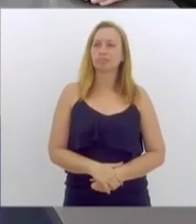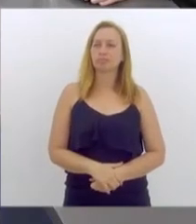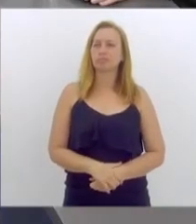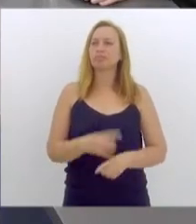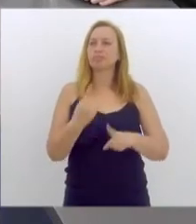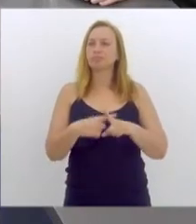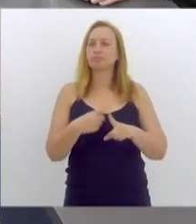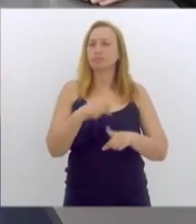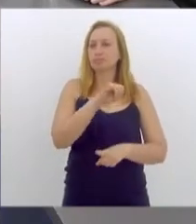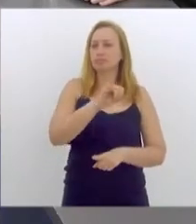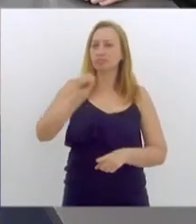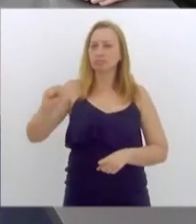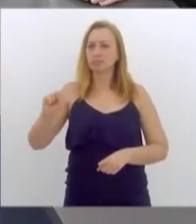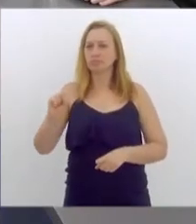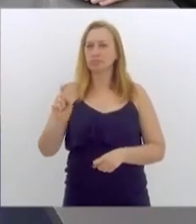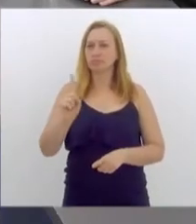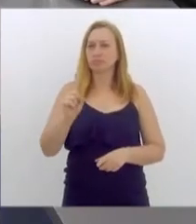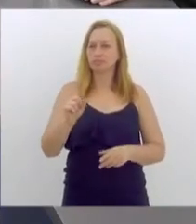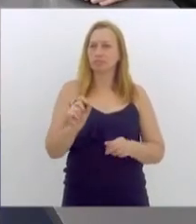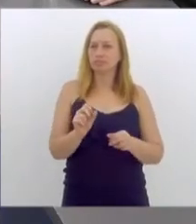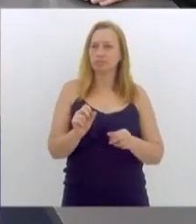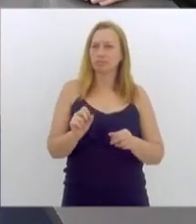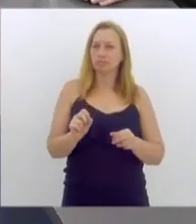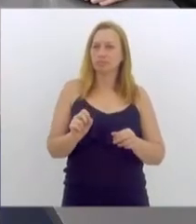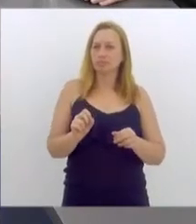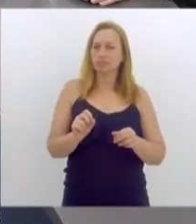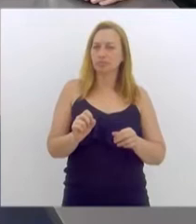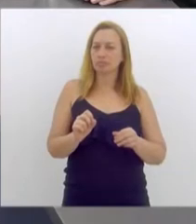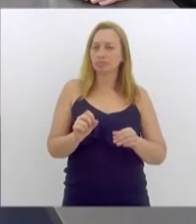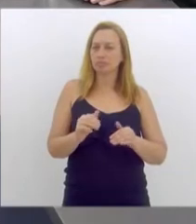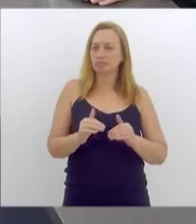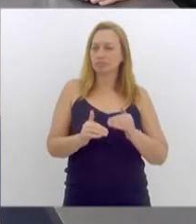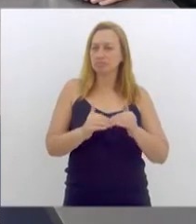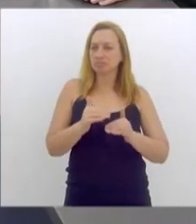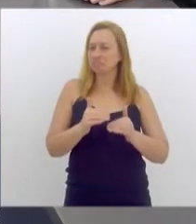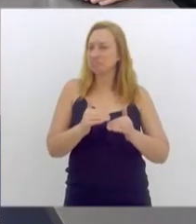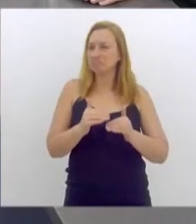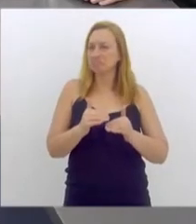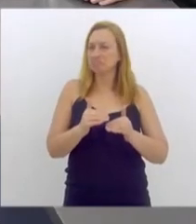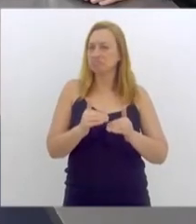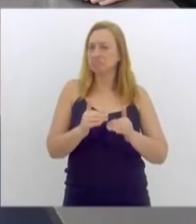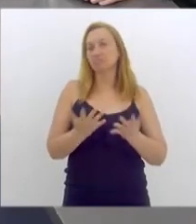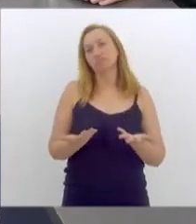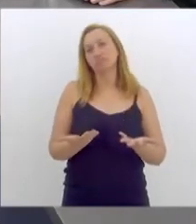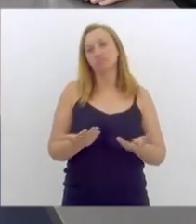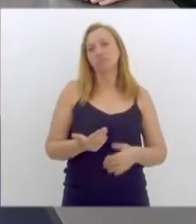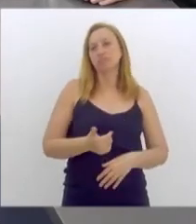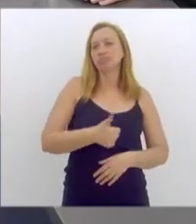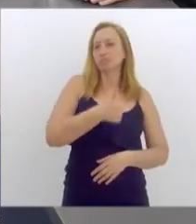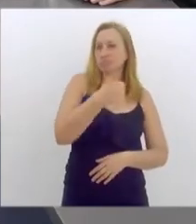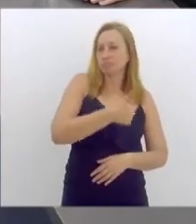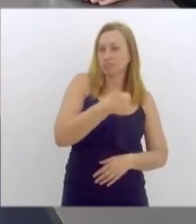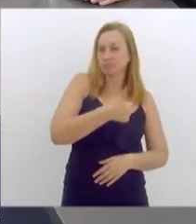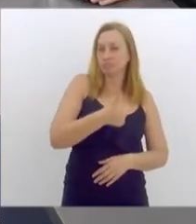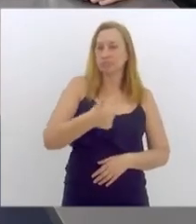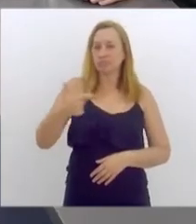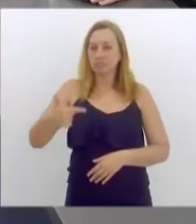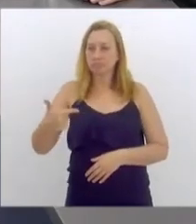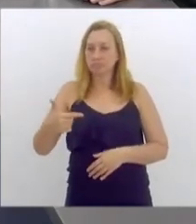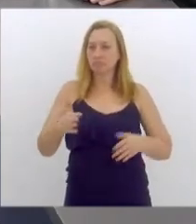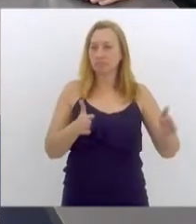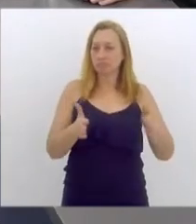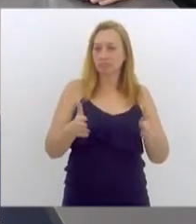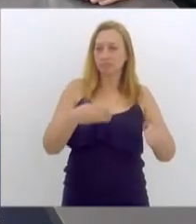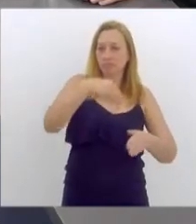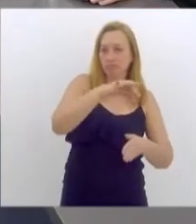o ICMS não mexeu deu praticamente segundo quadrimestre 21 deu igual o segundo quadrimestre